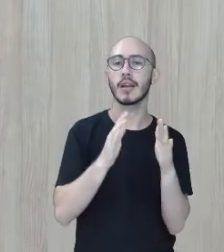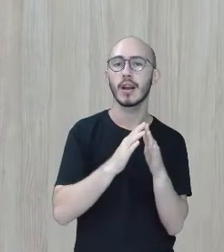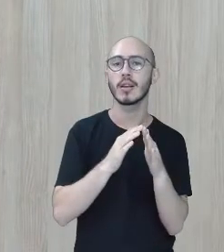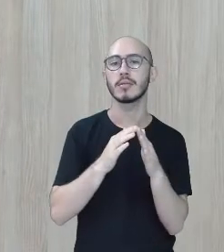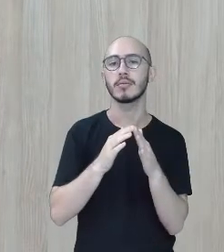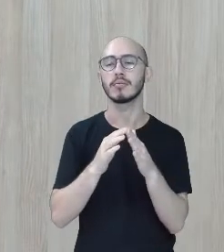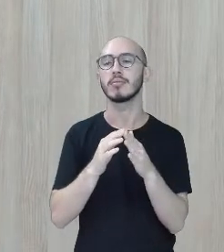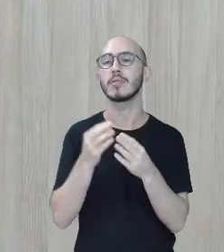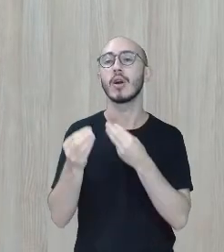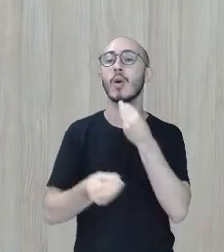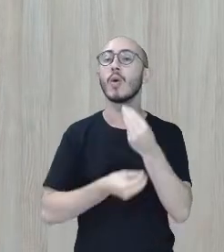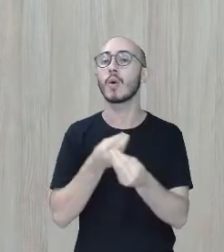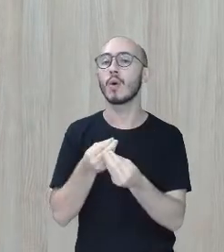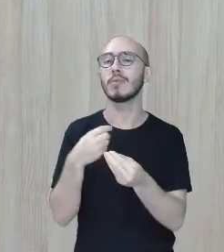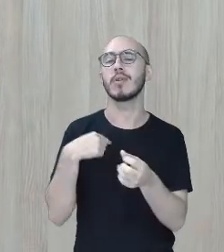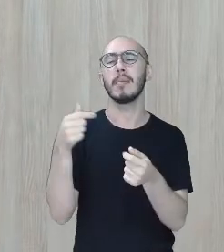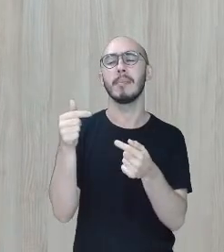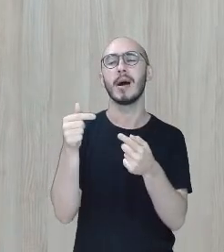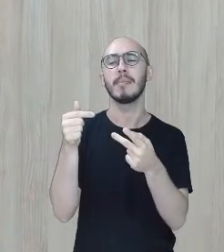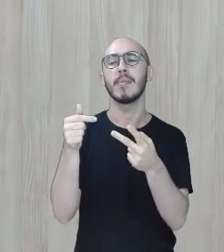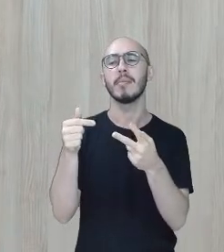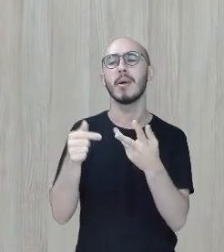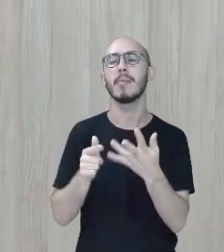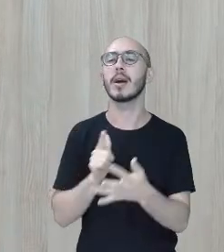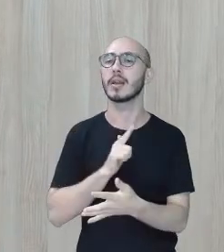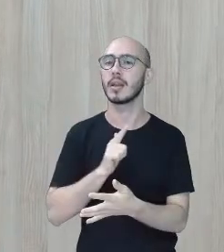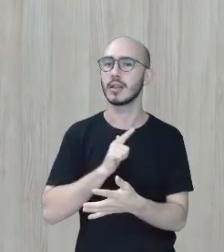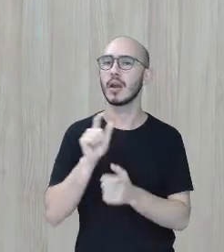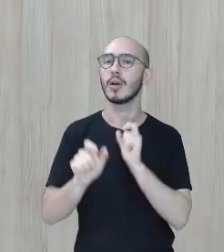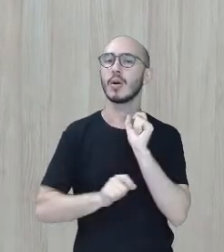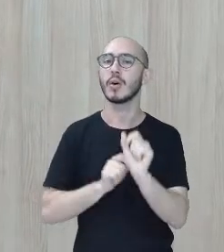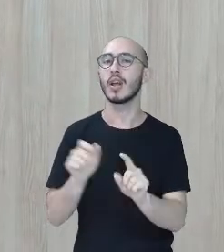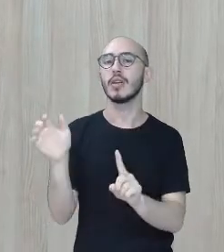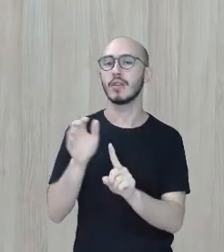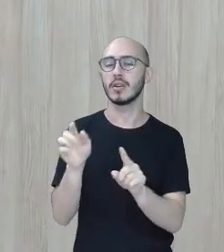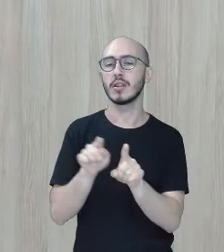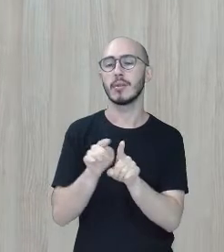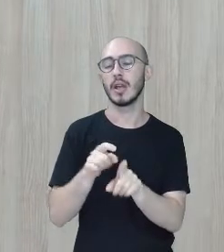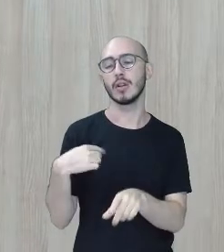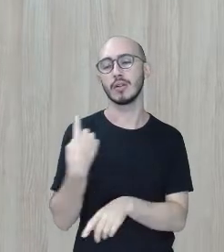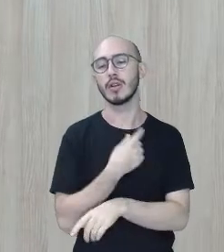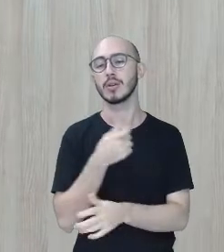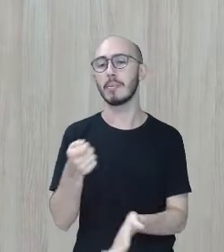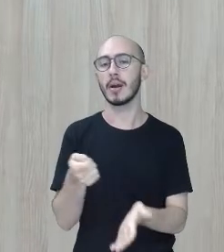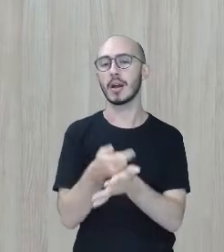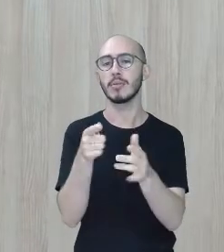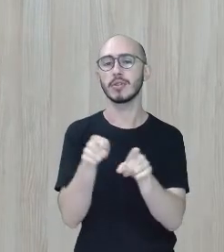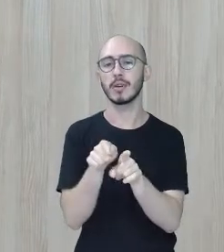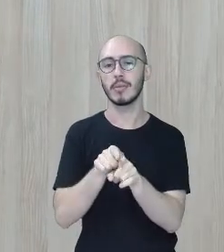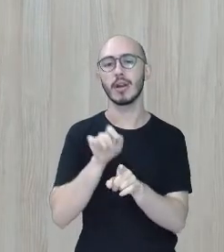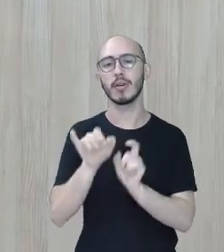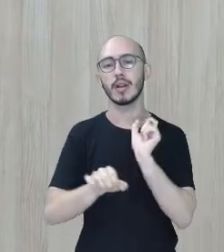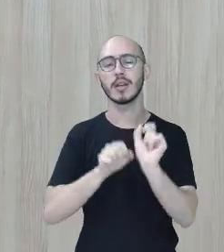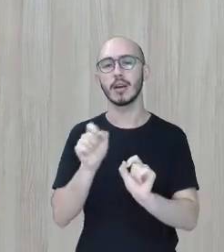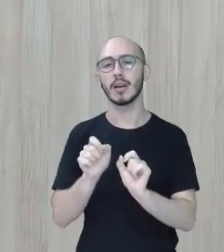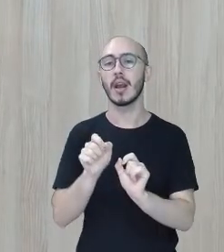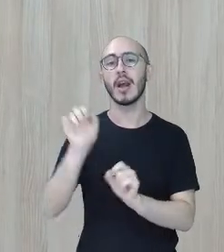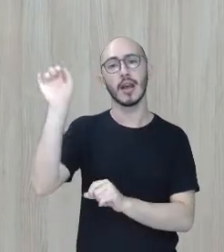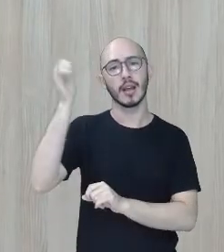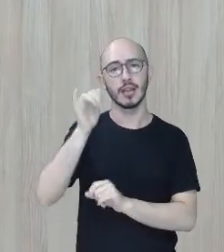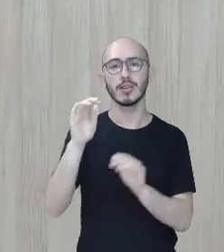que interferem, os gastos que acontecem, e muitas vezes nós pagamos muito até essa energia chegar na